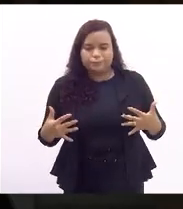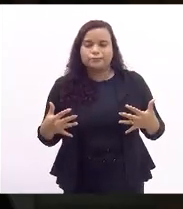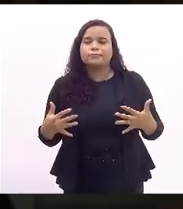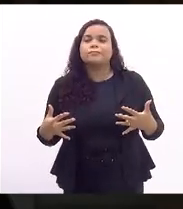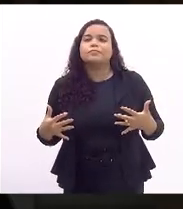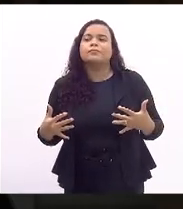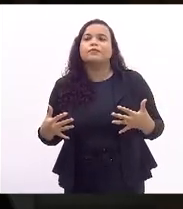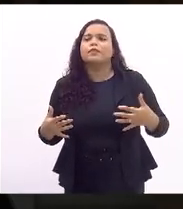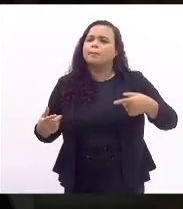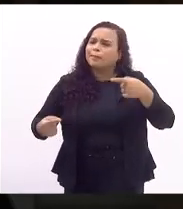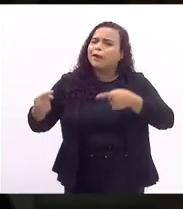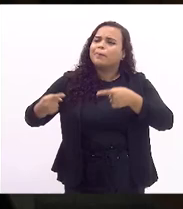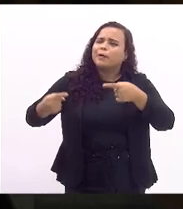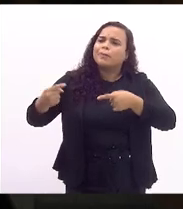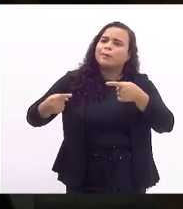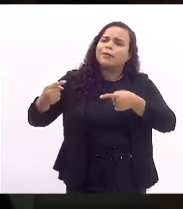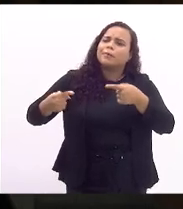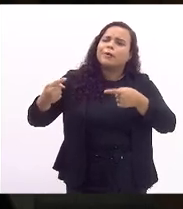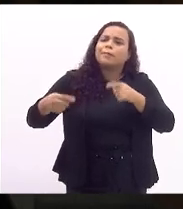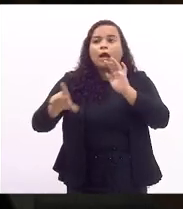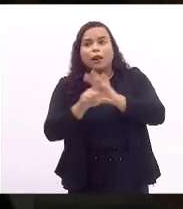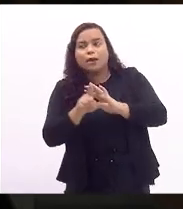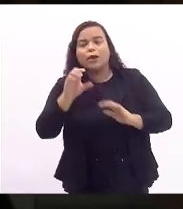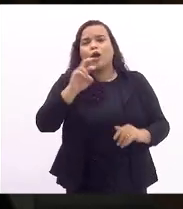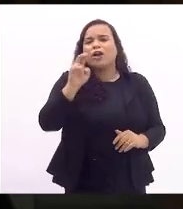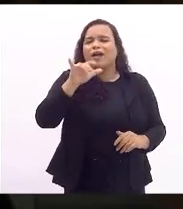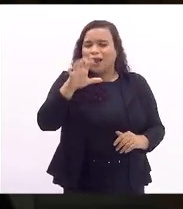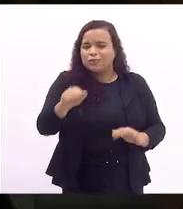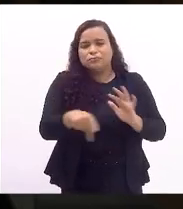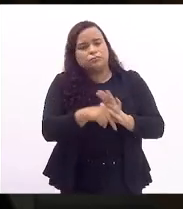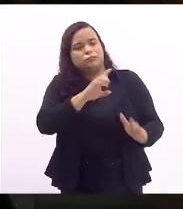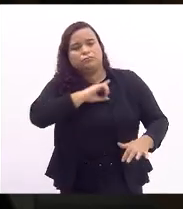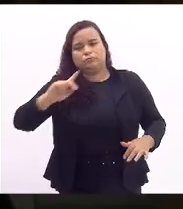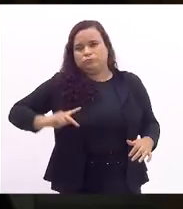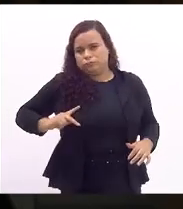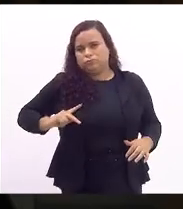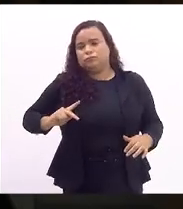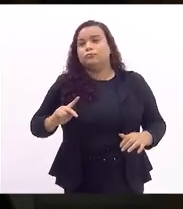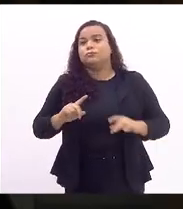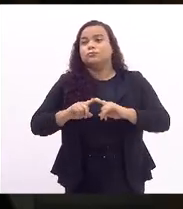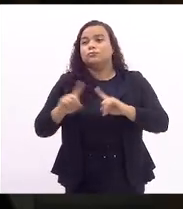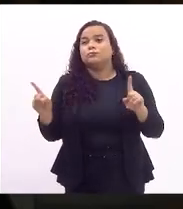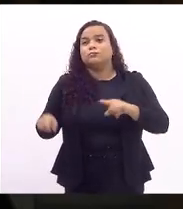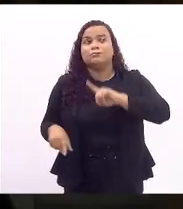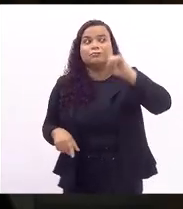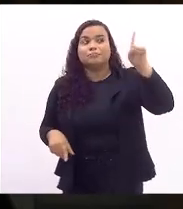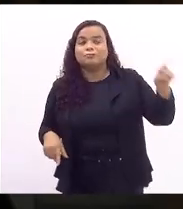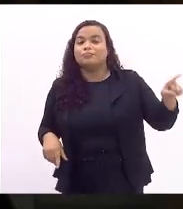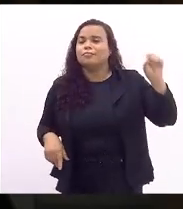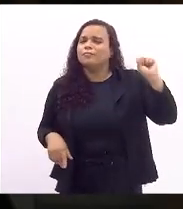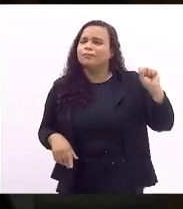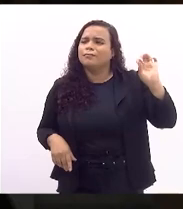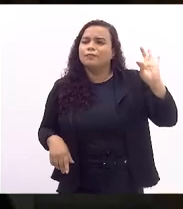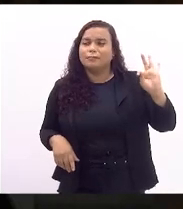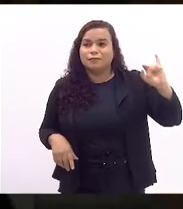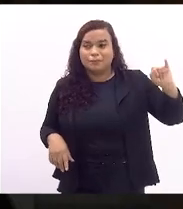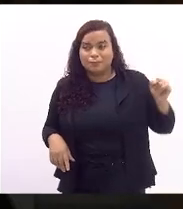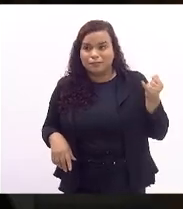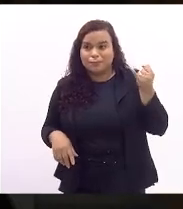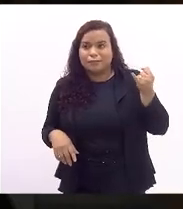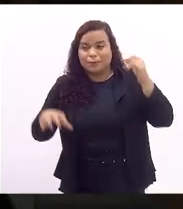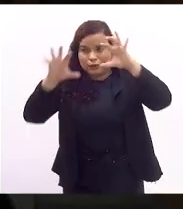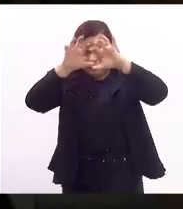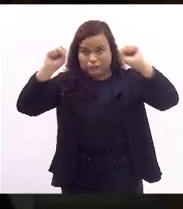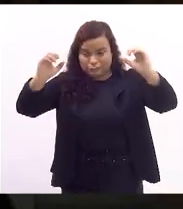enquanto se discute a lei orgânica da Defensoria o STJ o